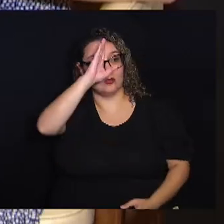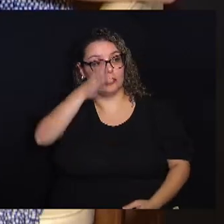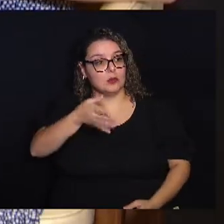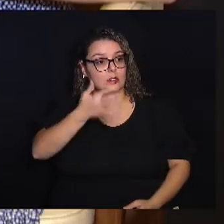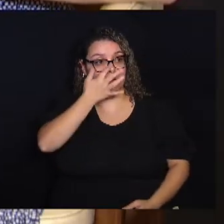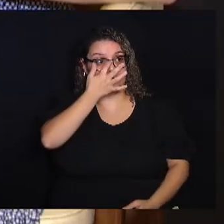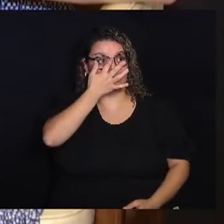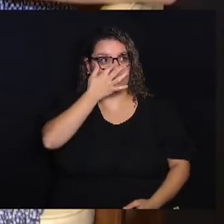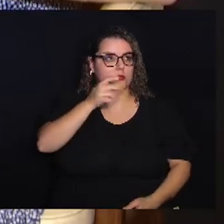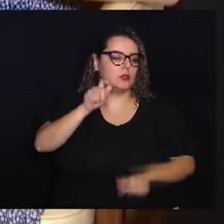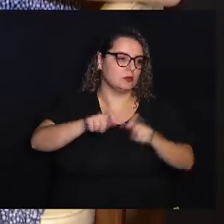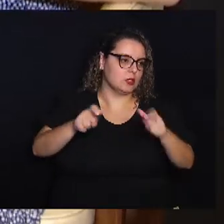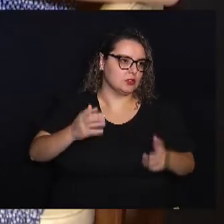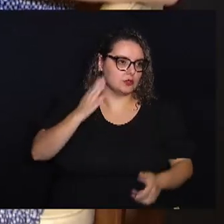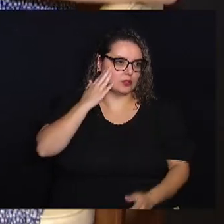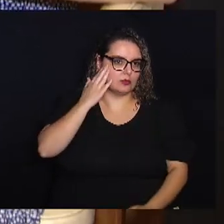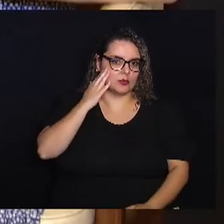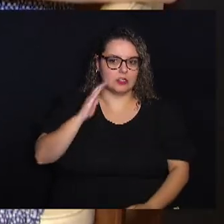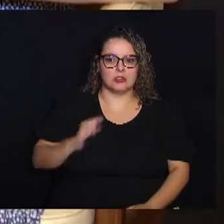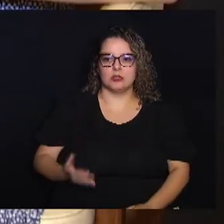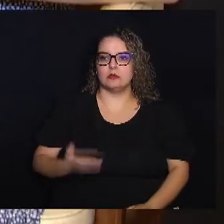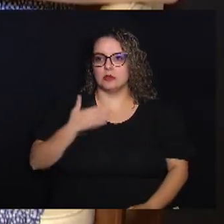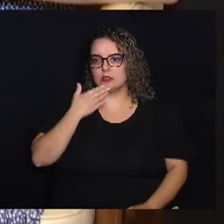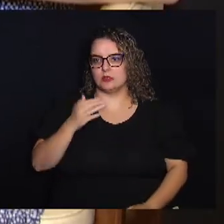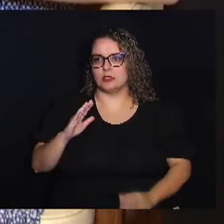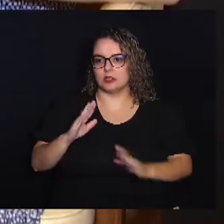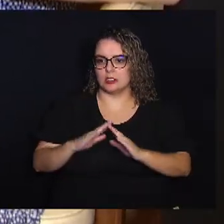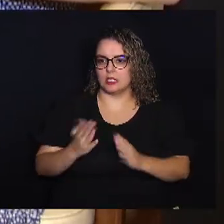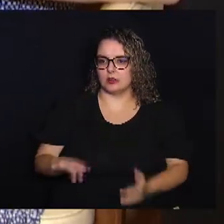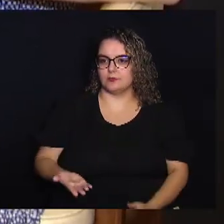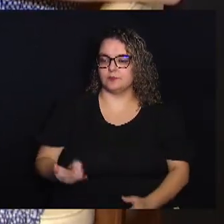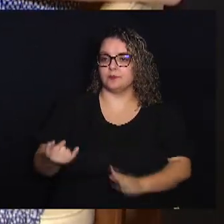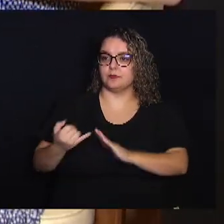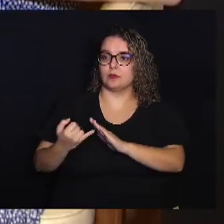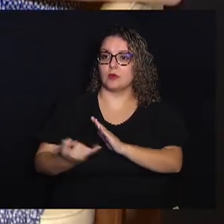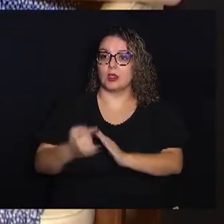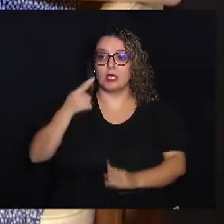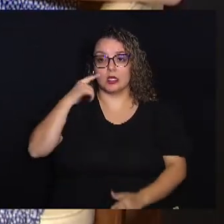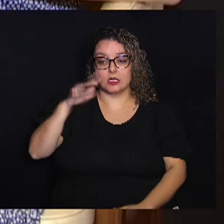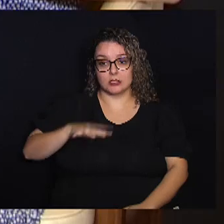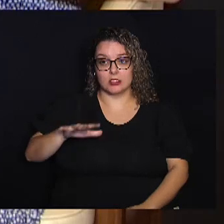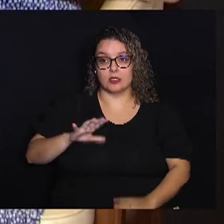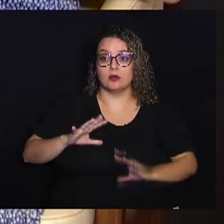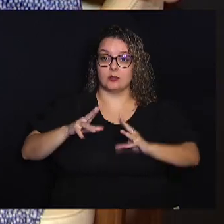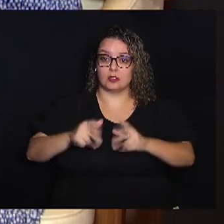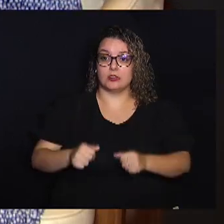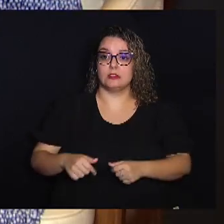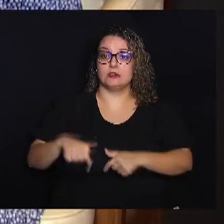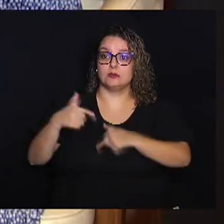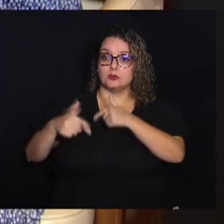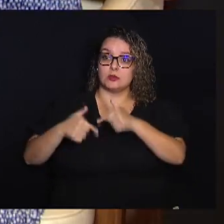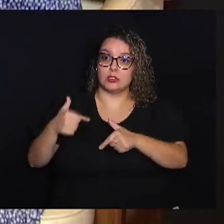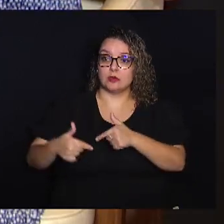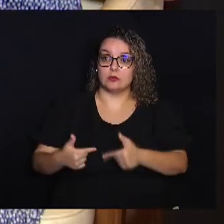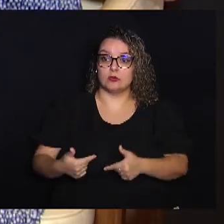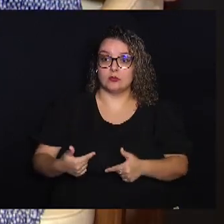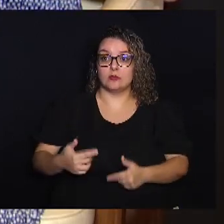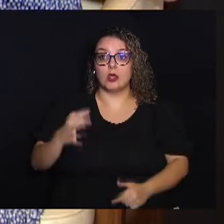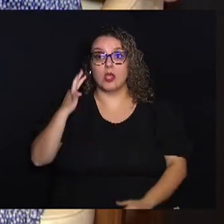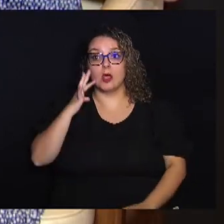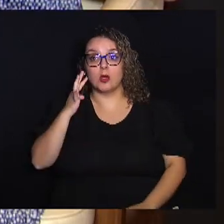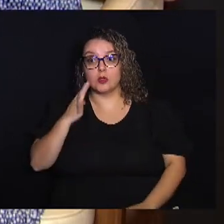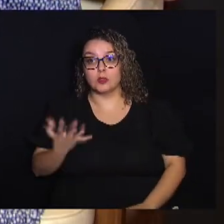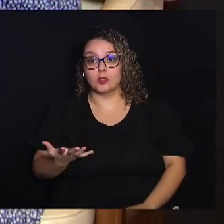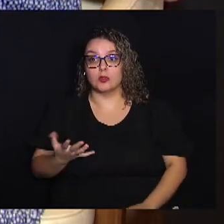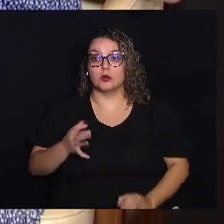principal, enfim, para o pessoal entender direitinho em casa? O Instituto Ideia Coletiva, a gente trabalha sempre de uma maneira muito bacana, que